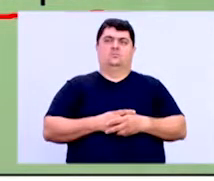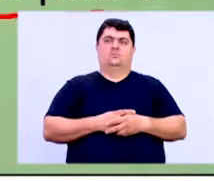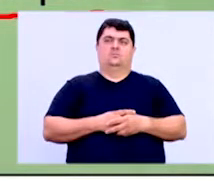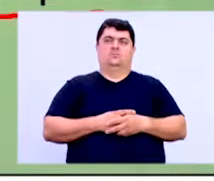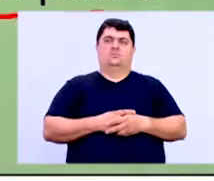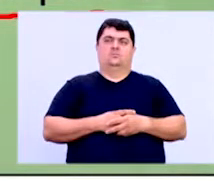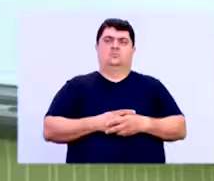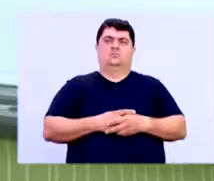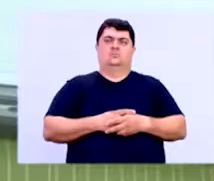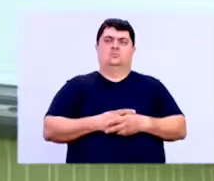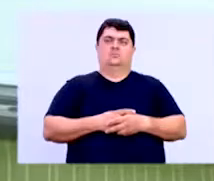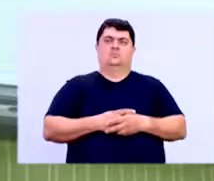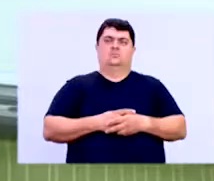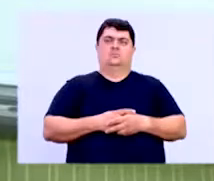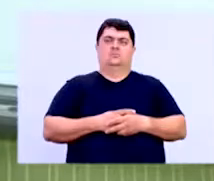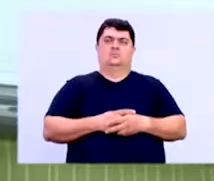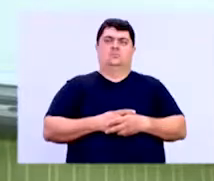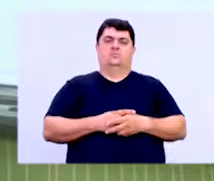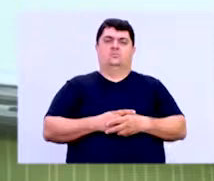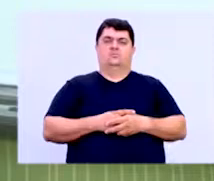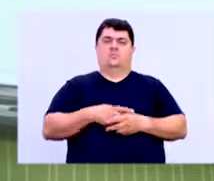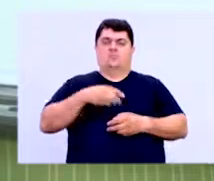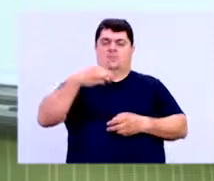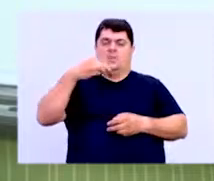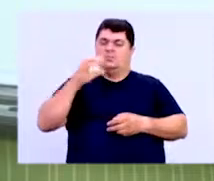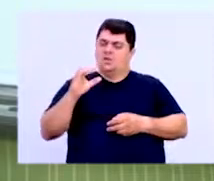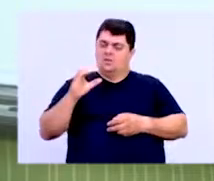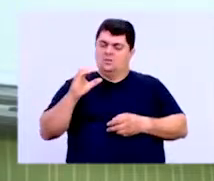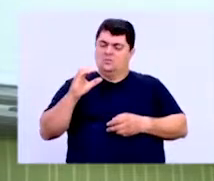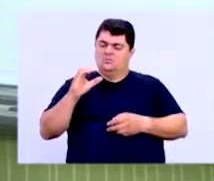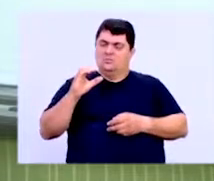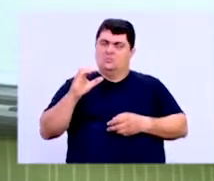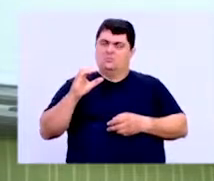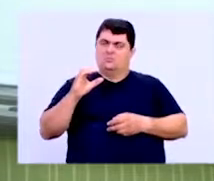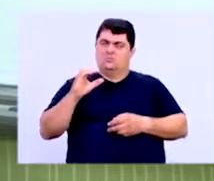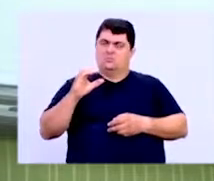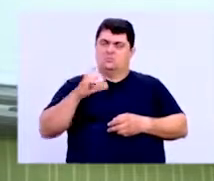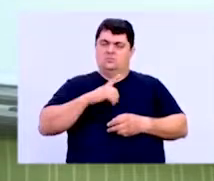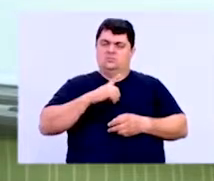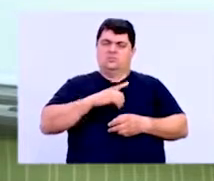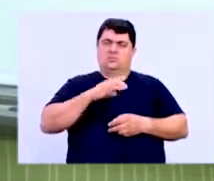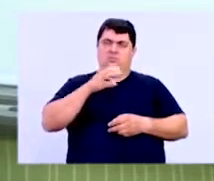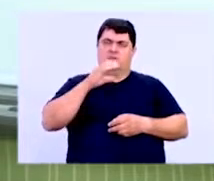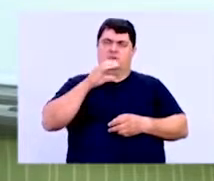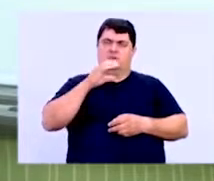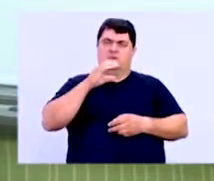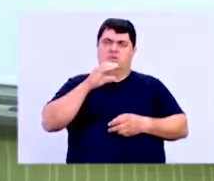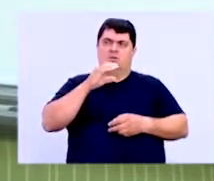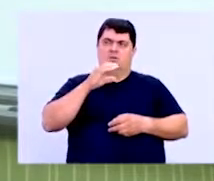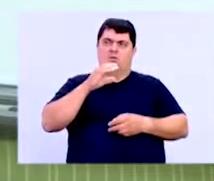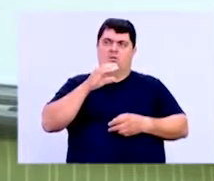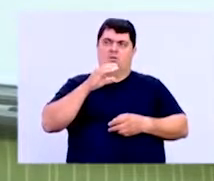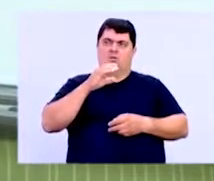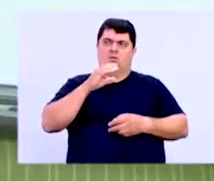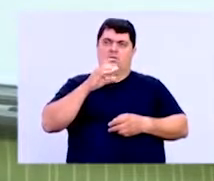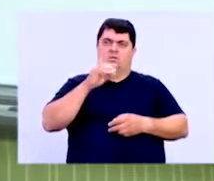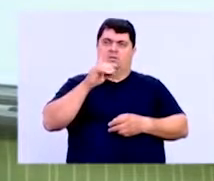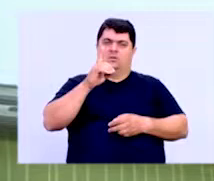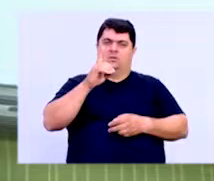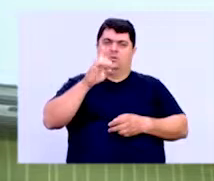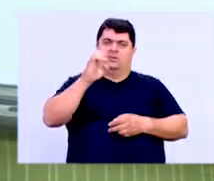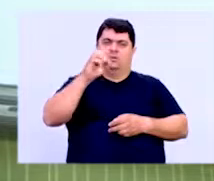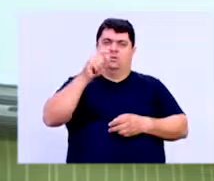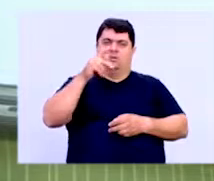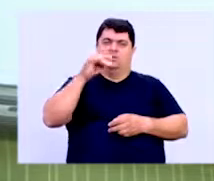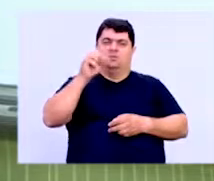Vamos lá. Margem de contribuição. Eu botei custo fixo, eu vou cortar ali, né? Na verdade são despesas e impostos. O